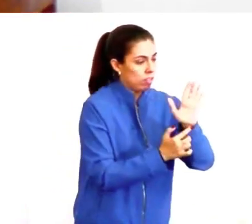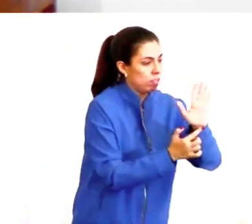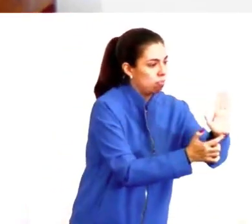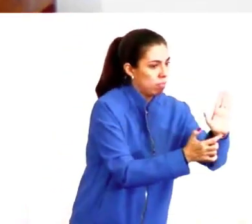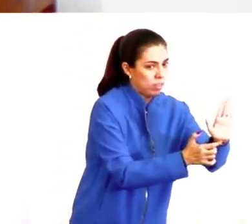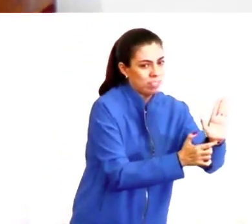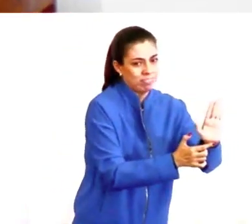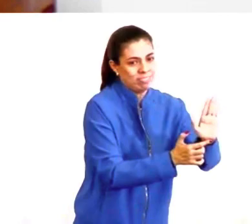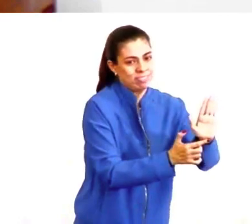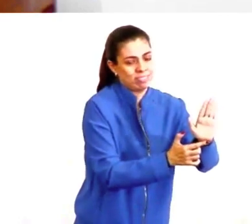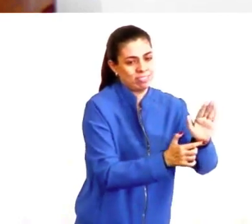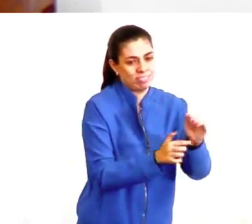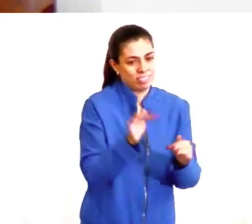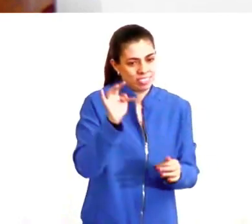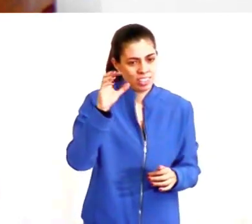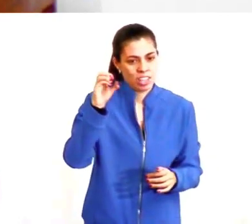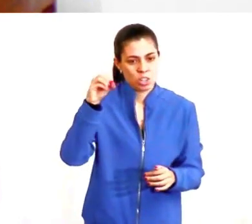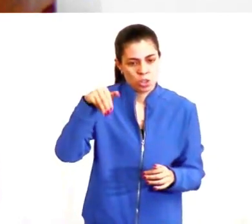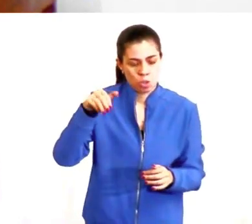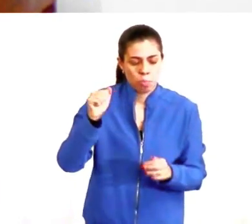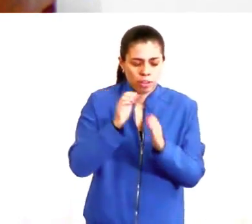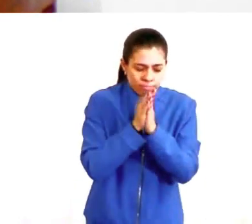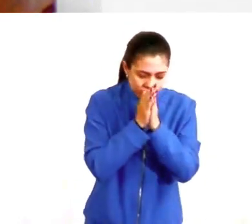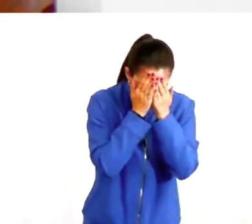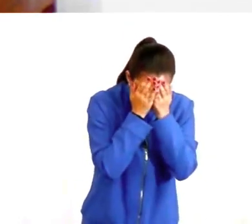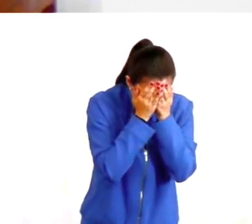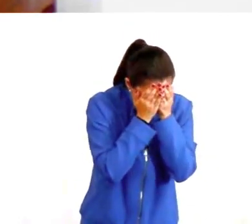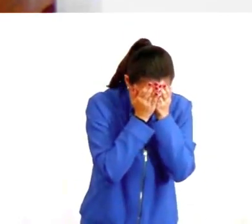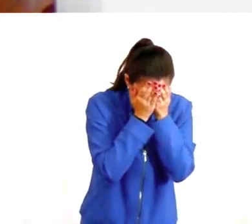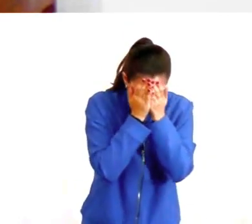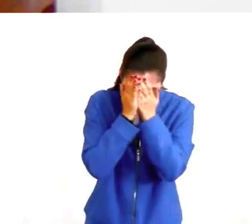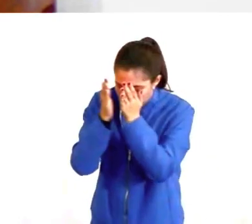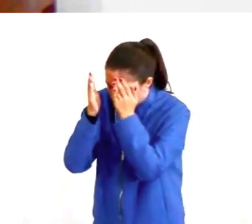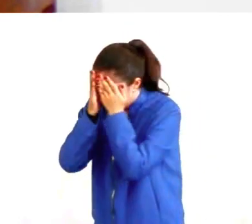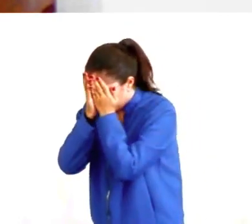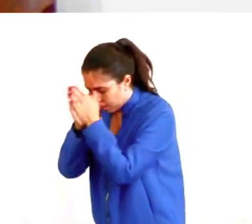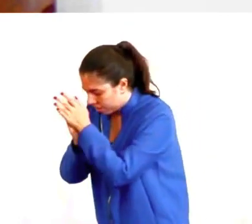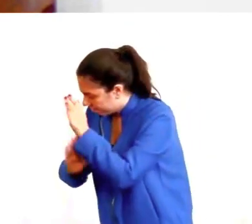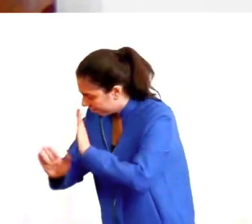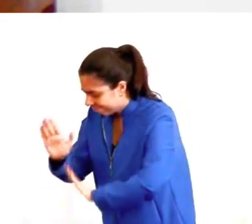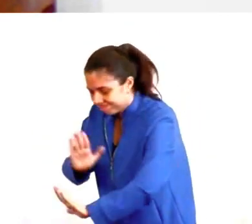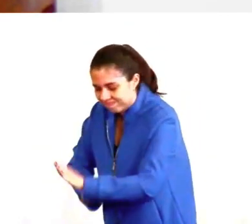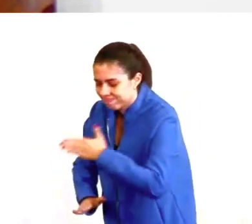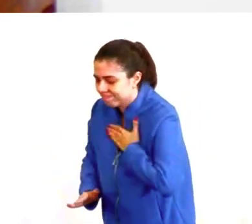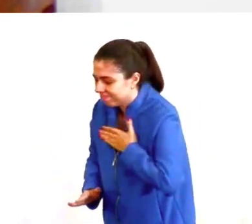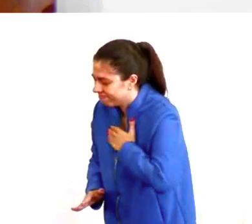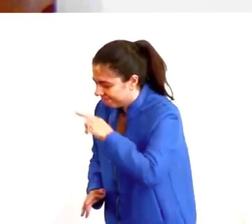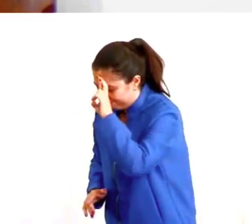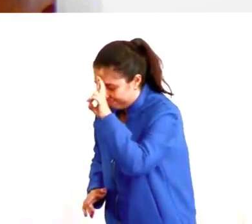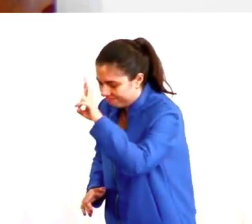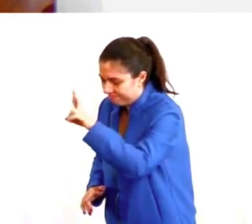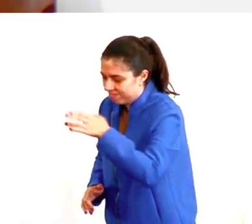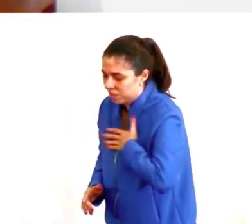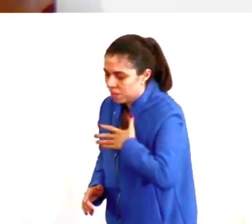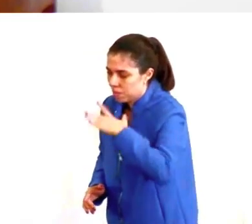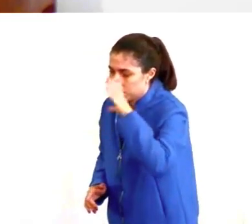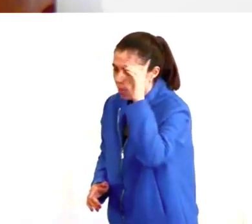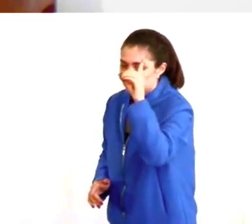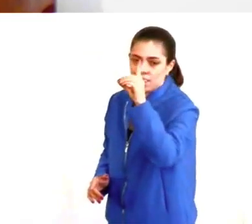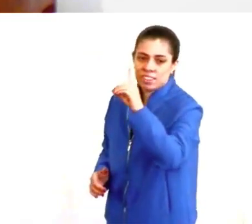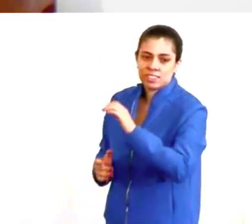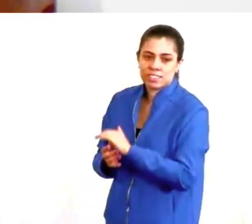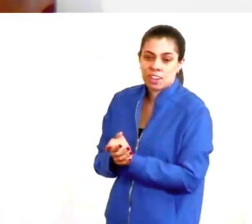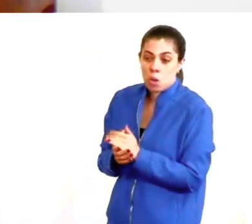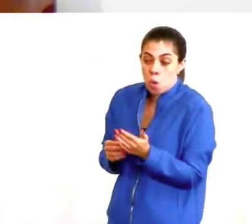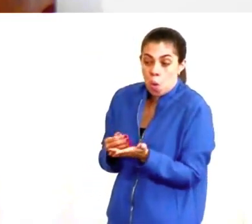que se ajoelha e diz: Senhor meu e Deus meu. Ou seja, mesmo no âmbito da dúvida,